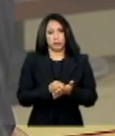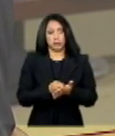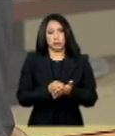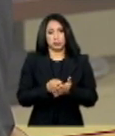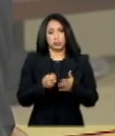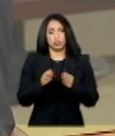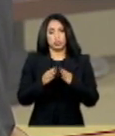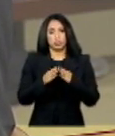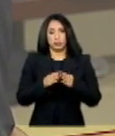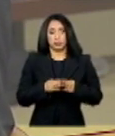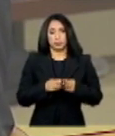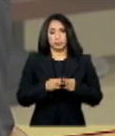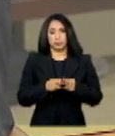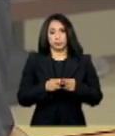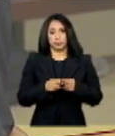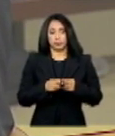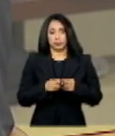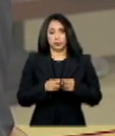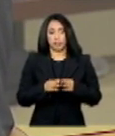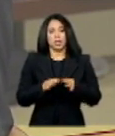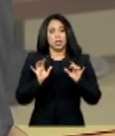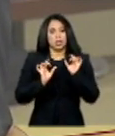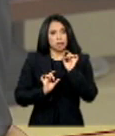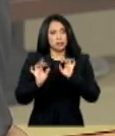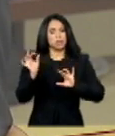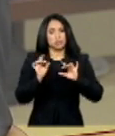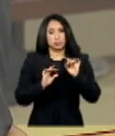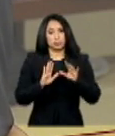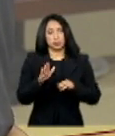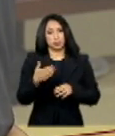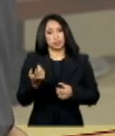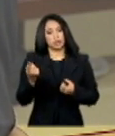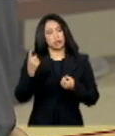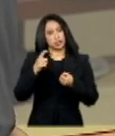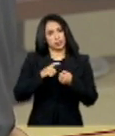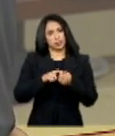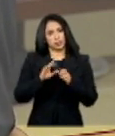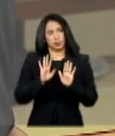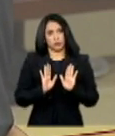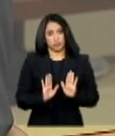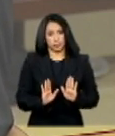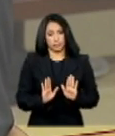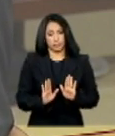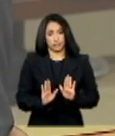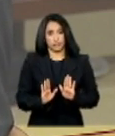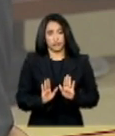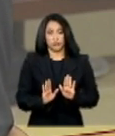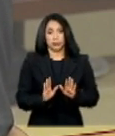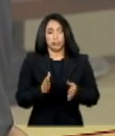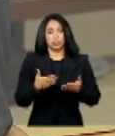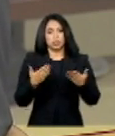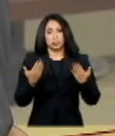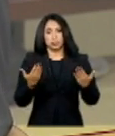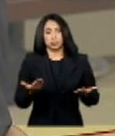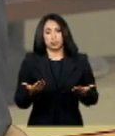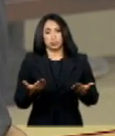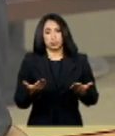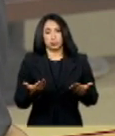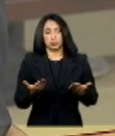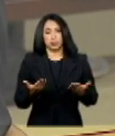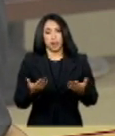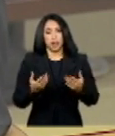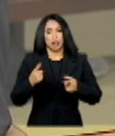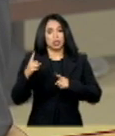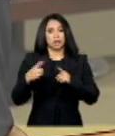indicação do dispositivo específico quanto faz se volto e que exatamente é acerca dele que gravitam as